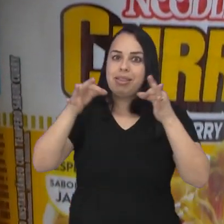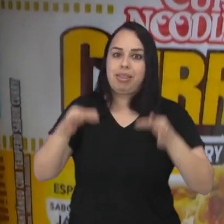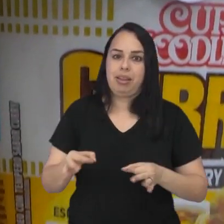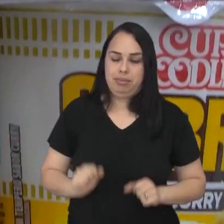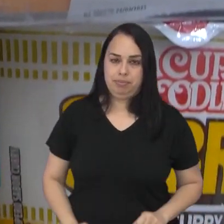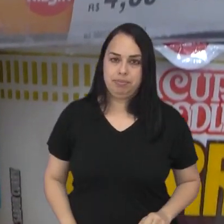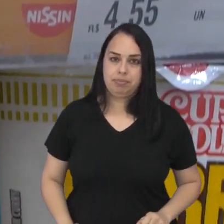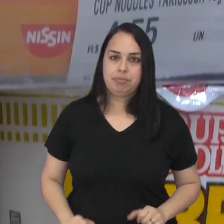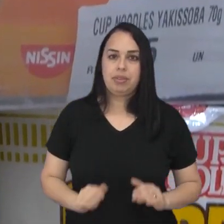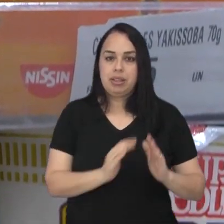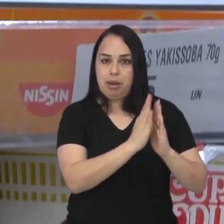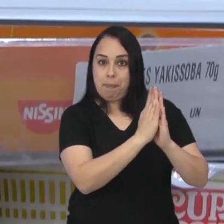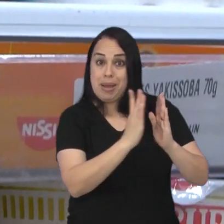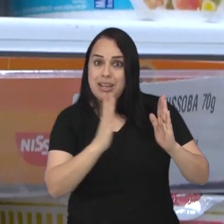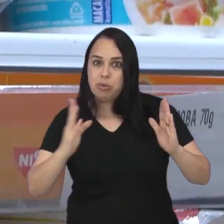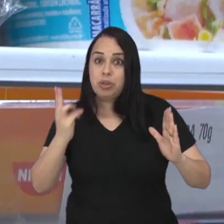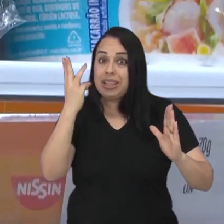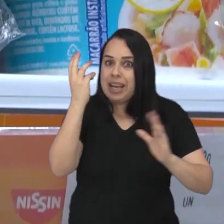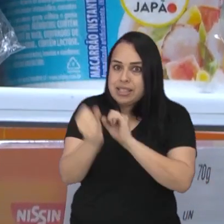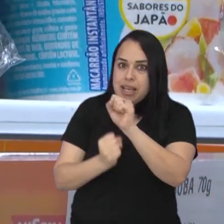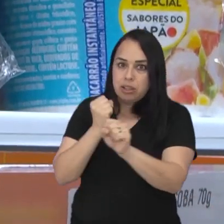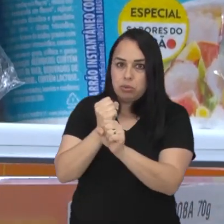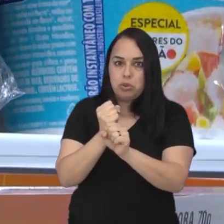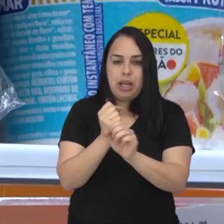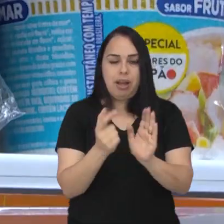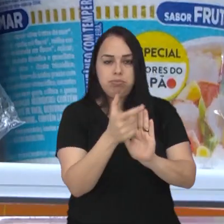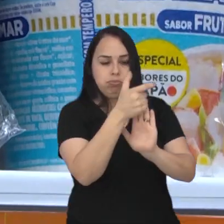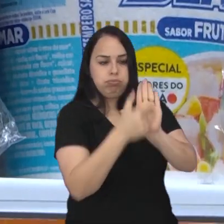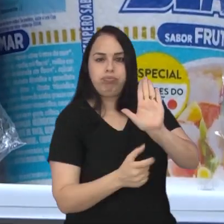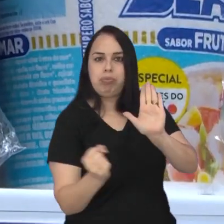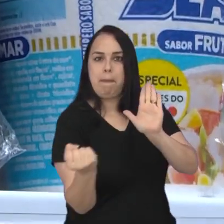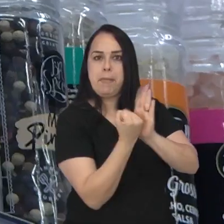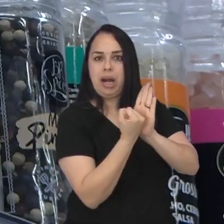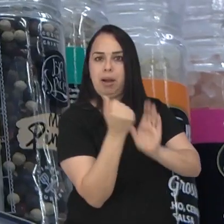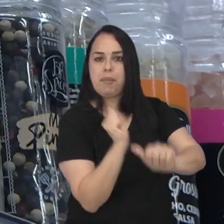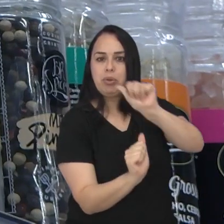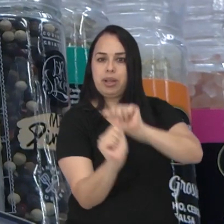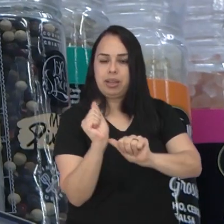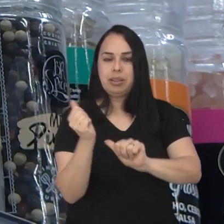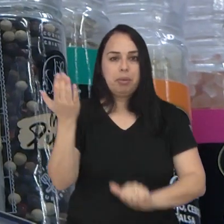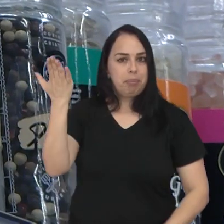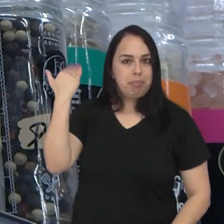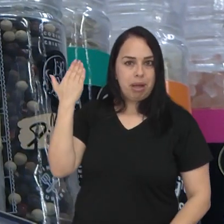mais conscientes. Como há um período de 3 anos para substituição,